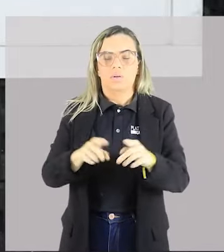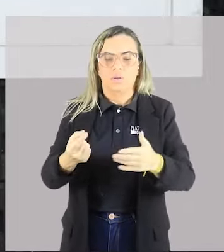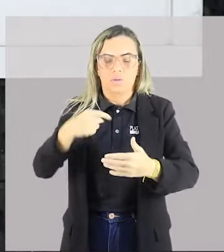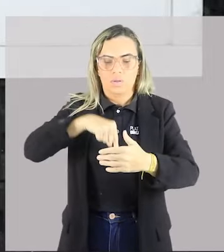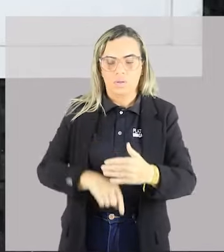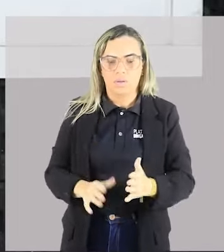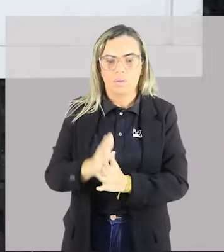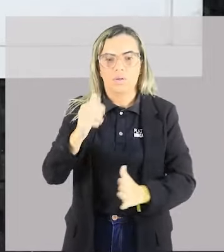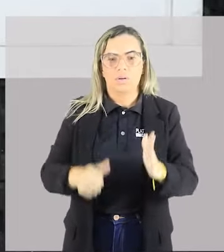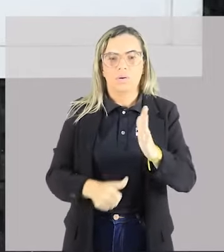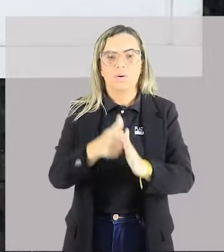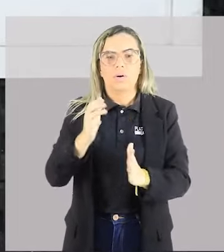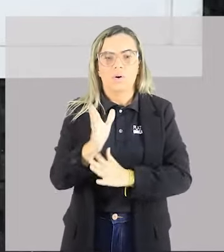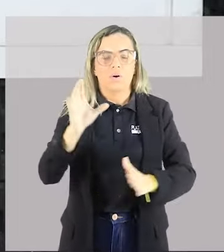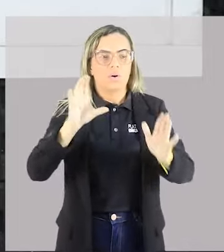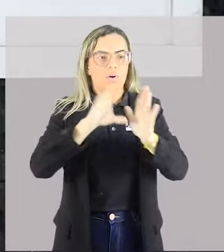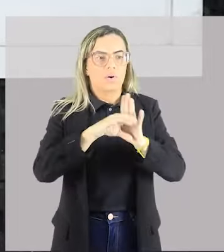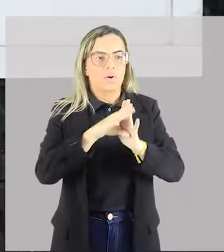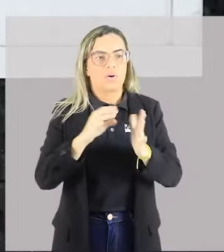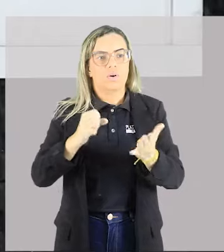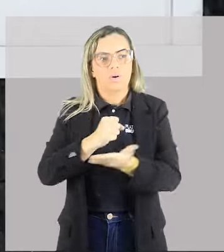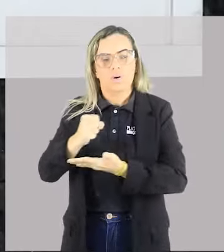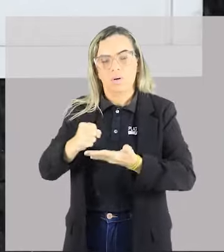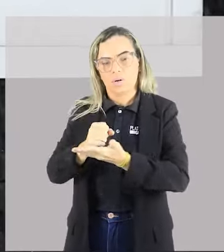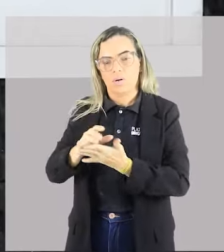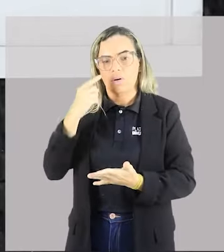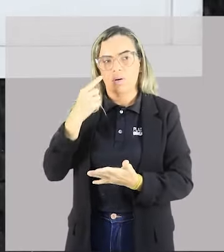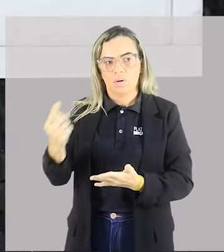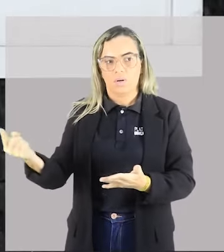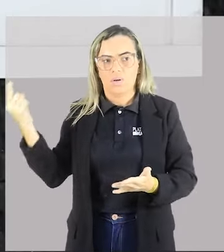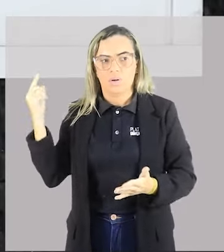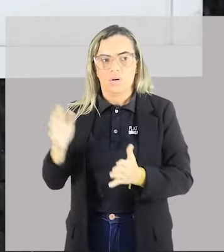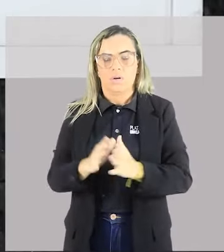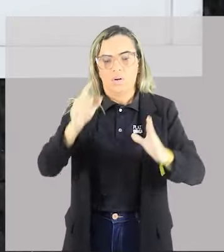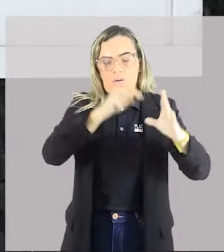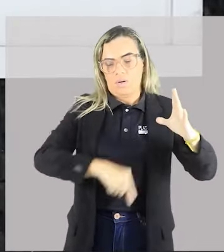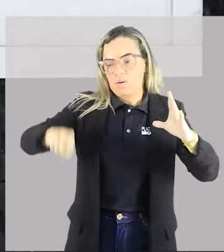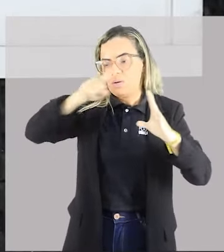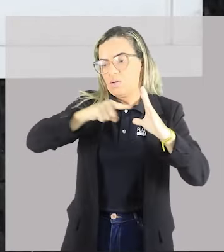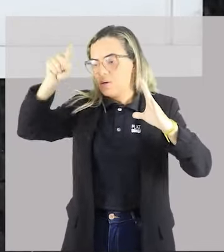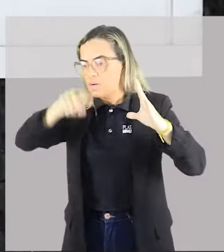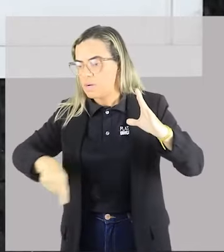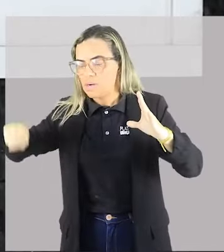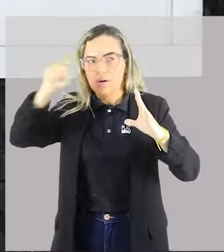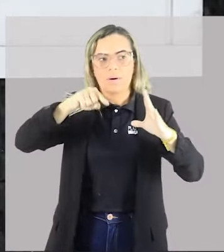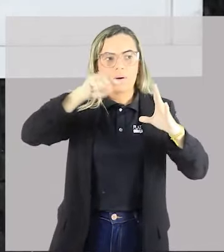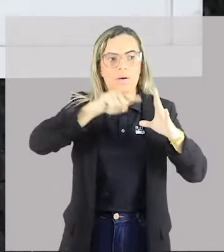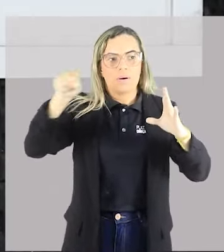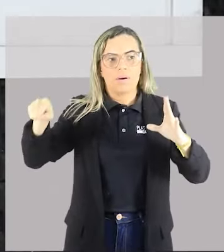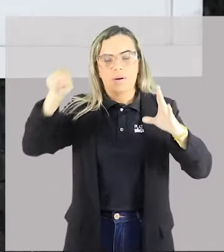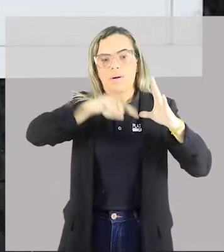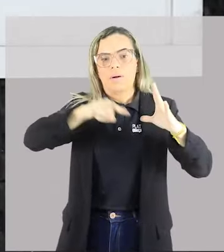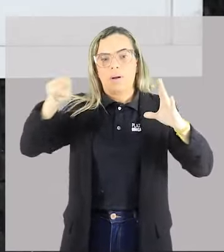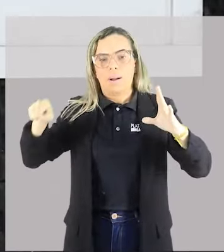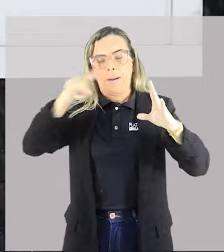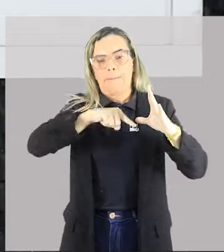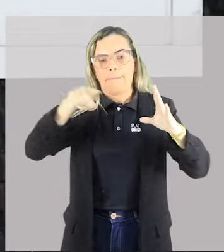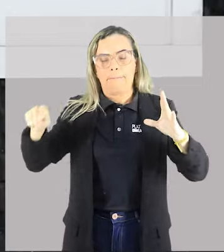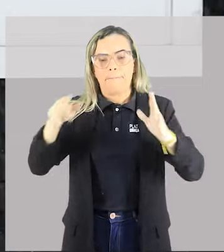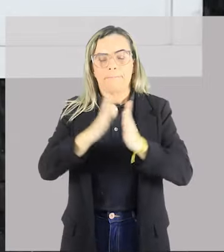primeiro a gente tem que ter essa noção então para a gente usa muito o diagrama das Flechas e eu usei uma situaçãozinha aqui para ilustrar